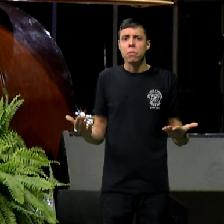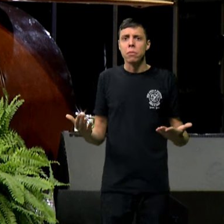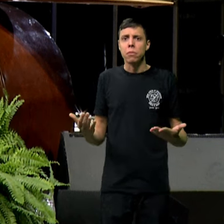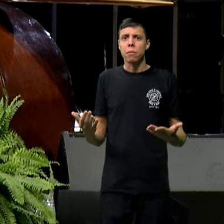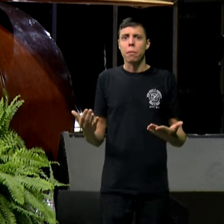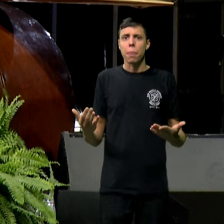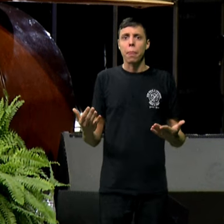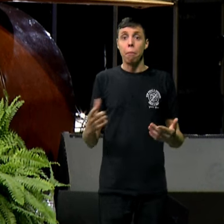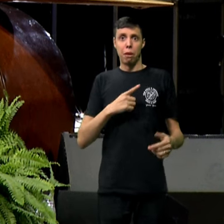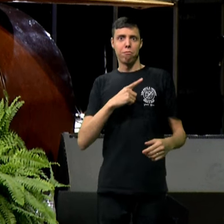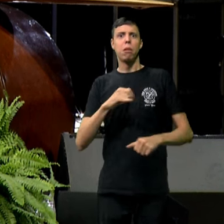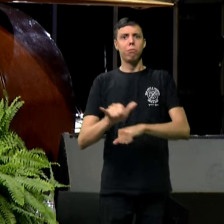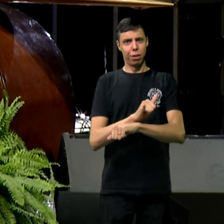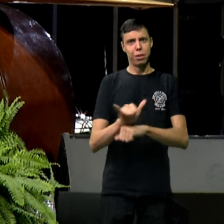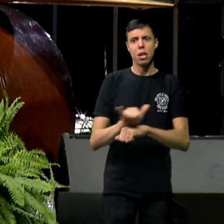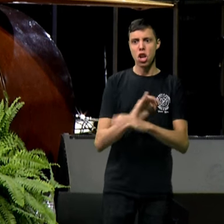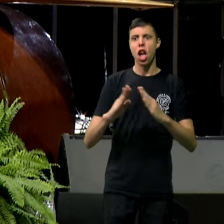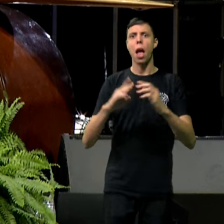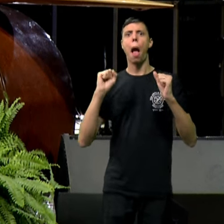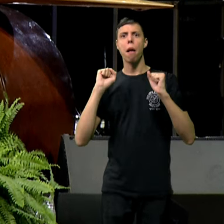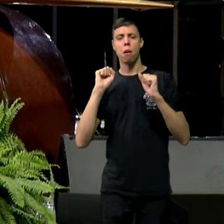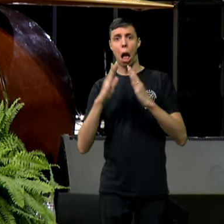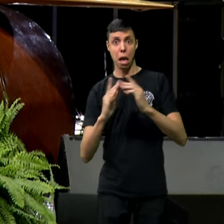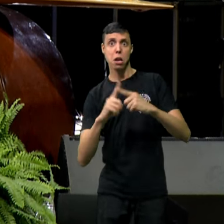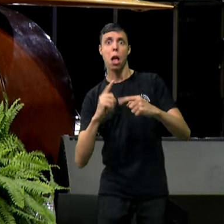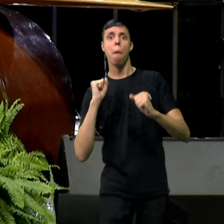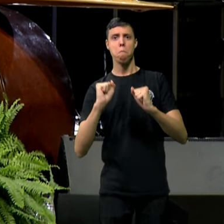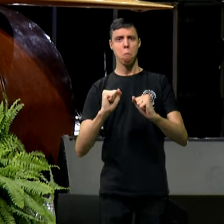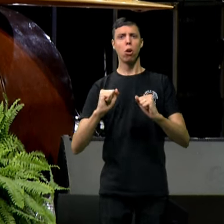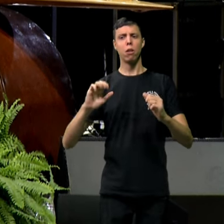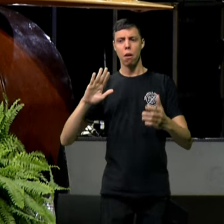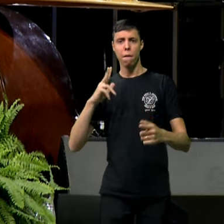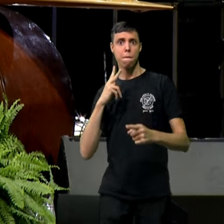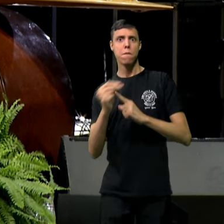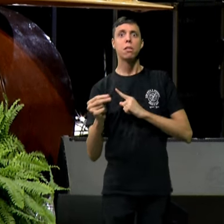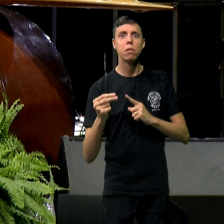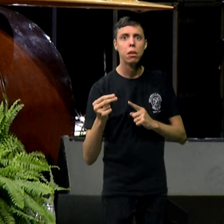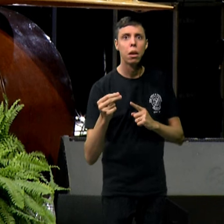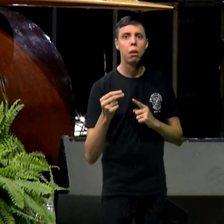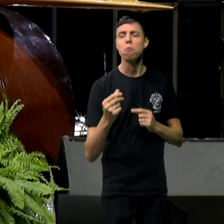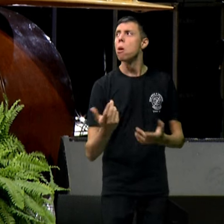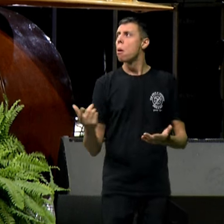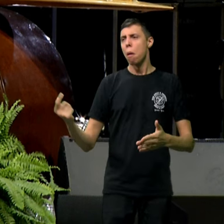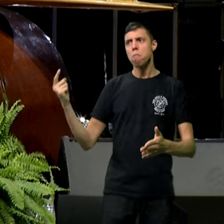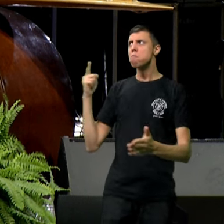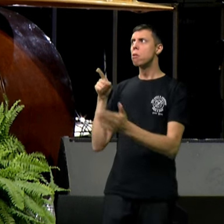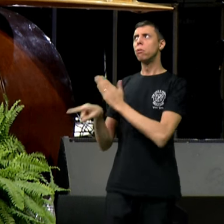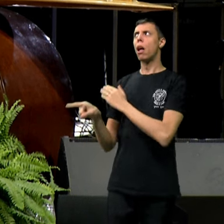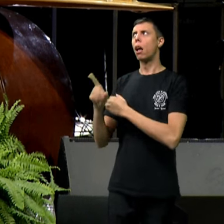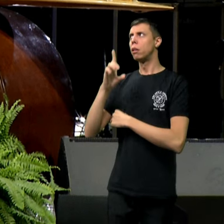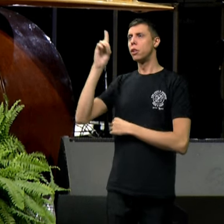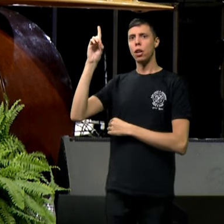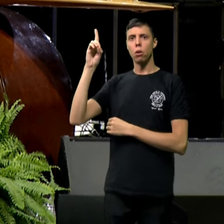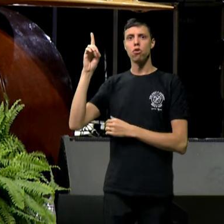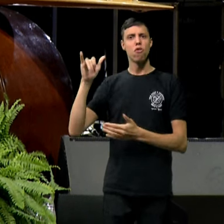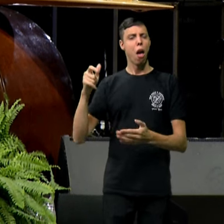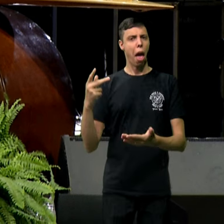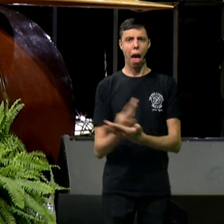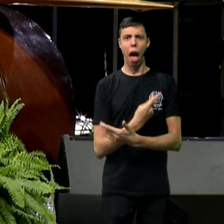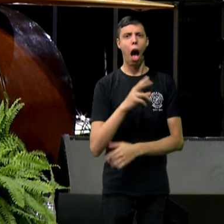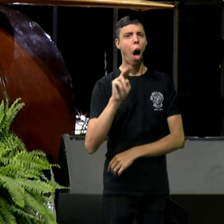a vencer? É isso que nós deveríamos perguntar. Deus não falha. Satanás já foi